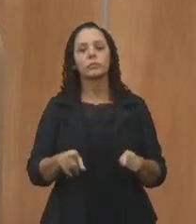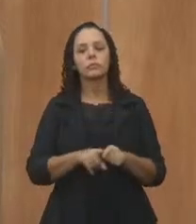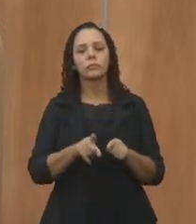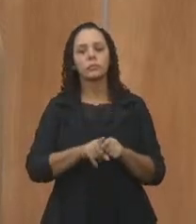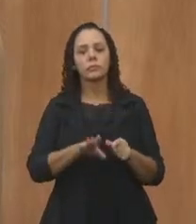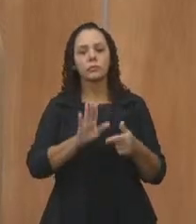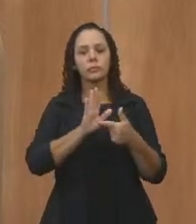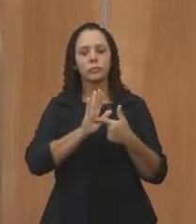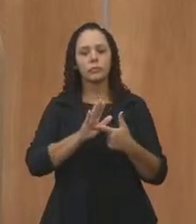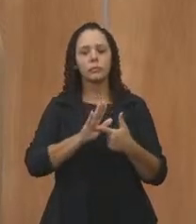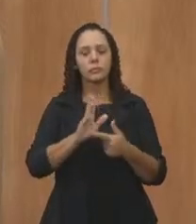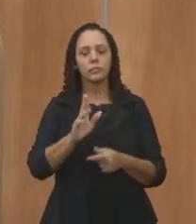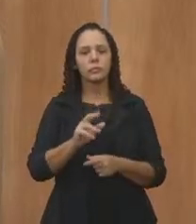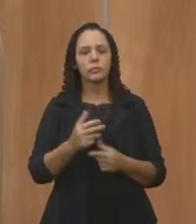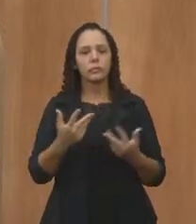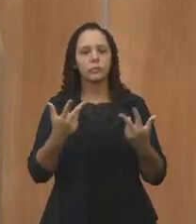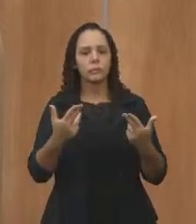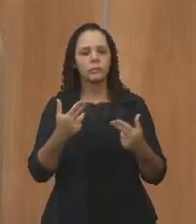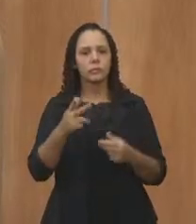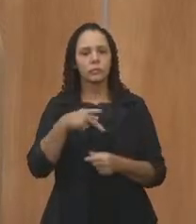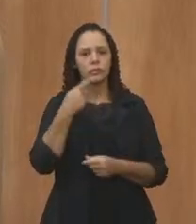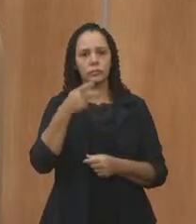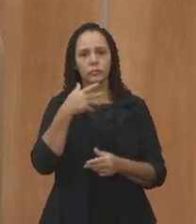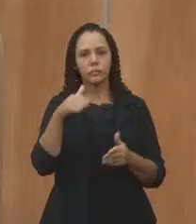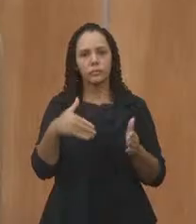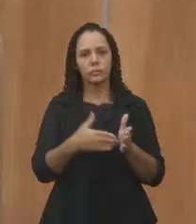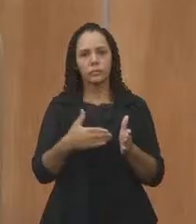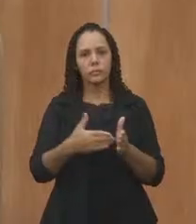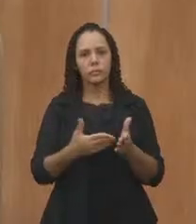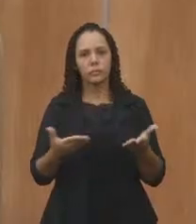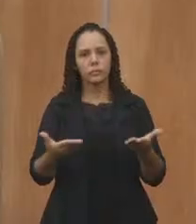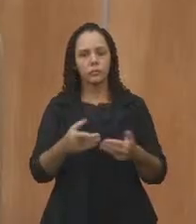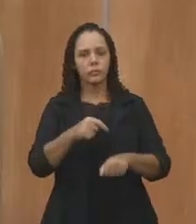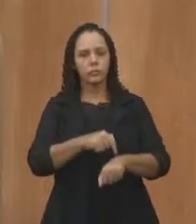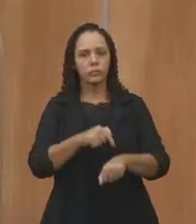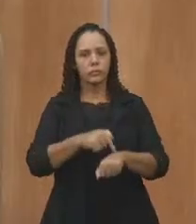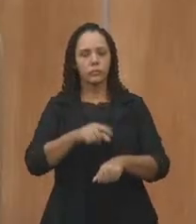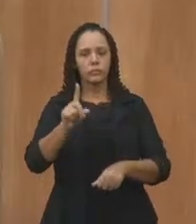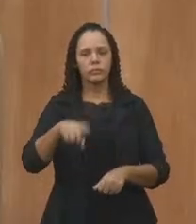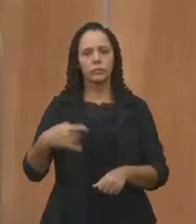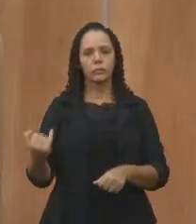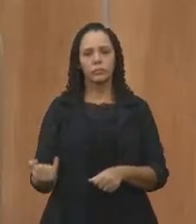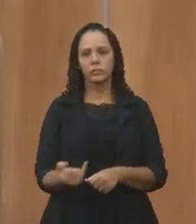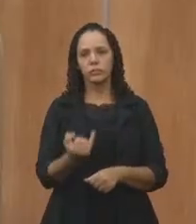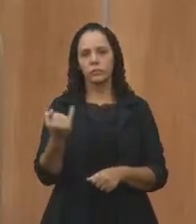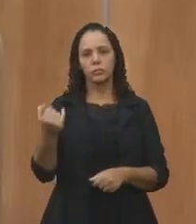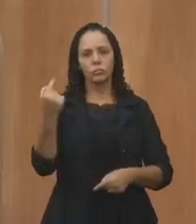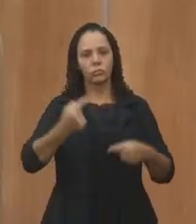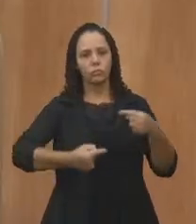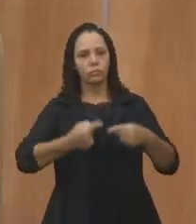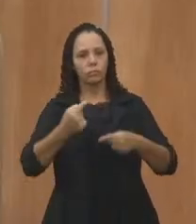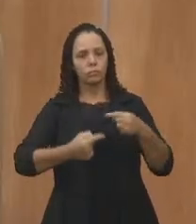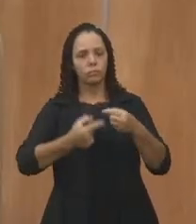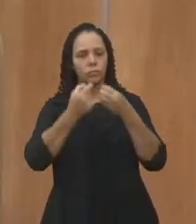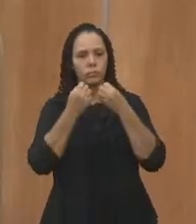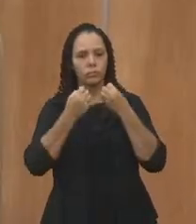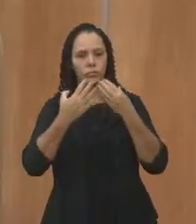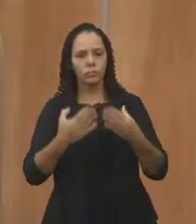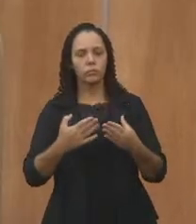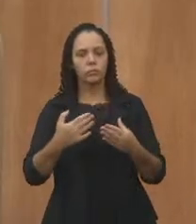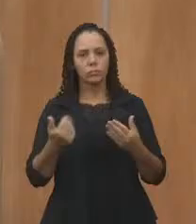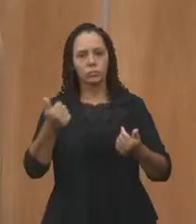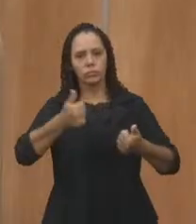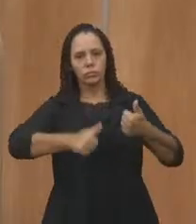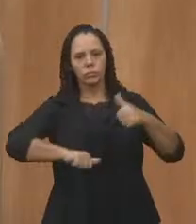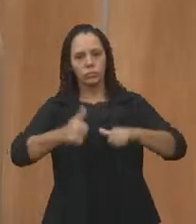que já falei na última, da importância desses momentos, dessas discussões produtivas que a gente